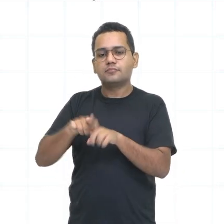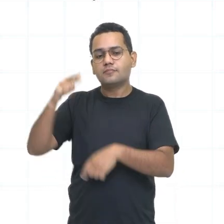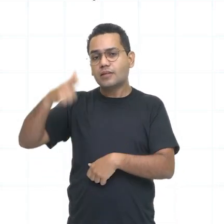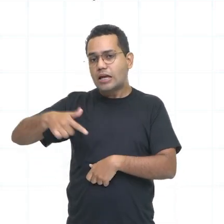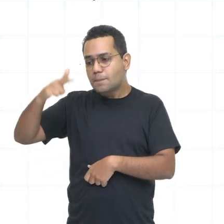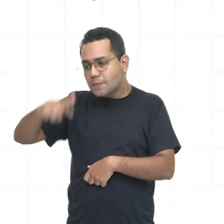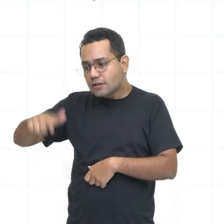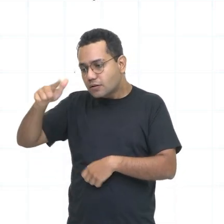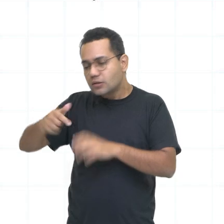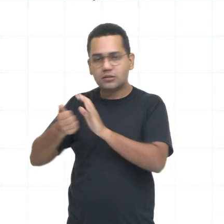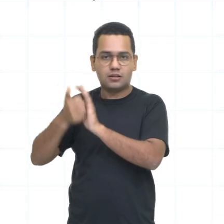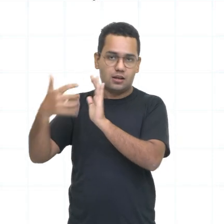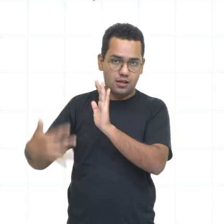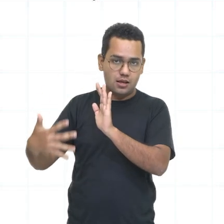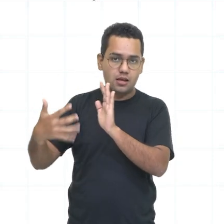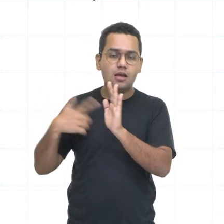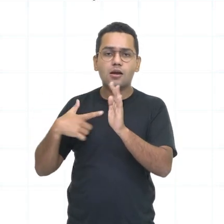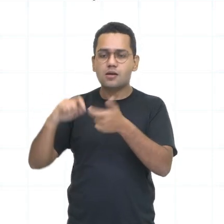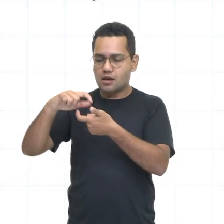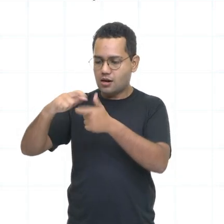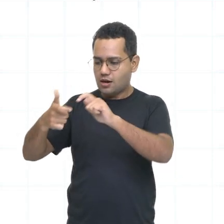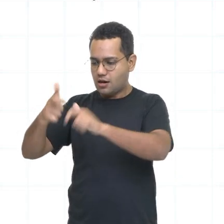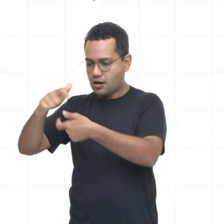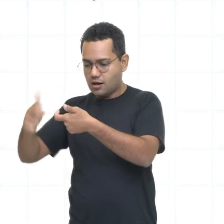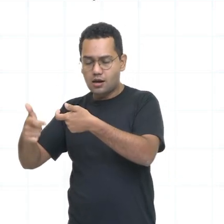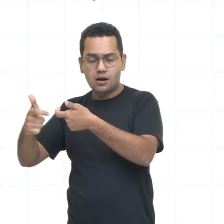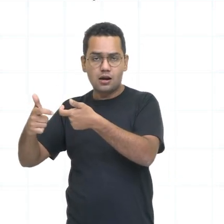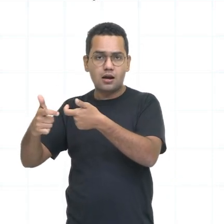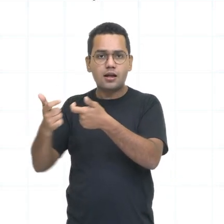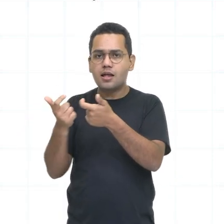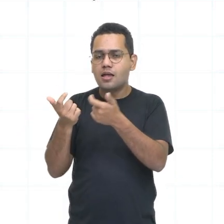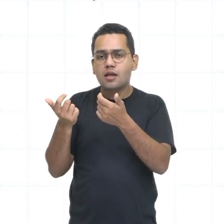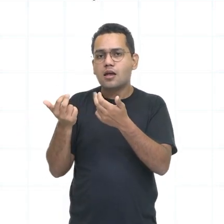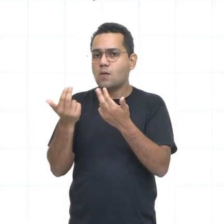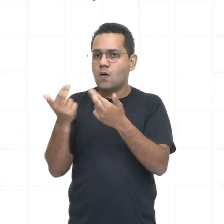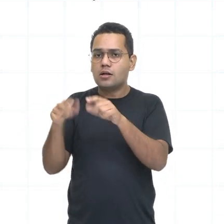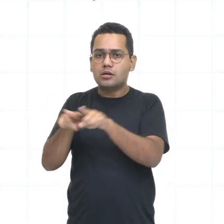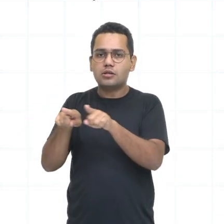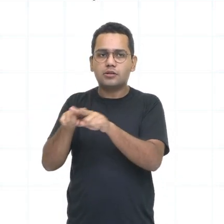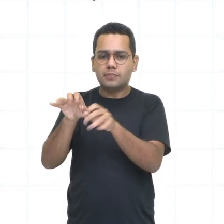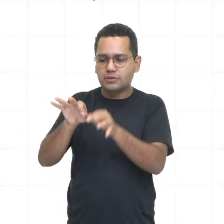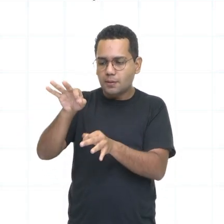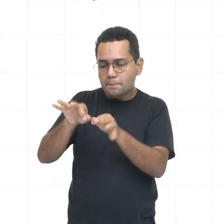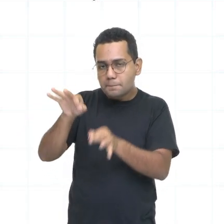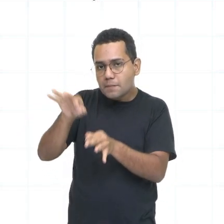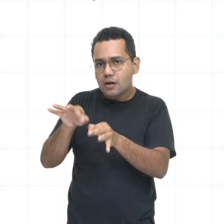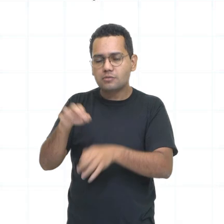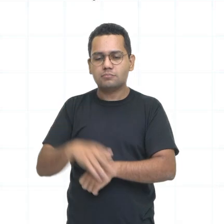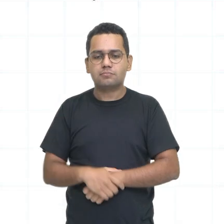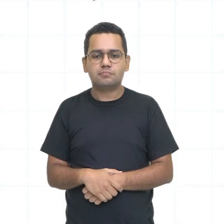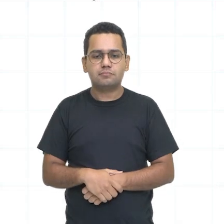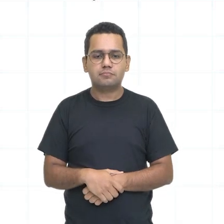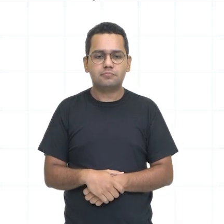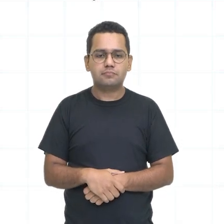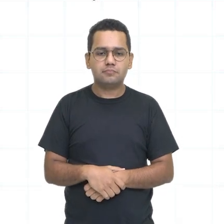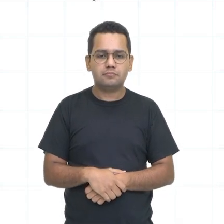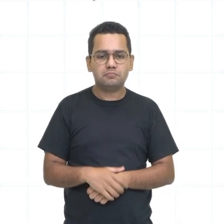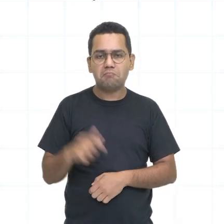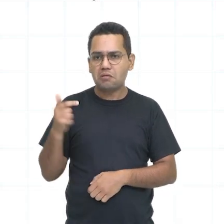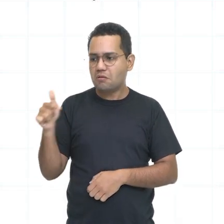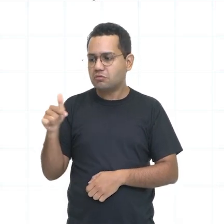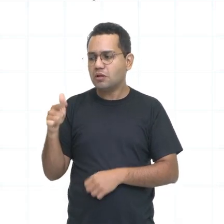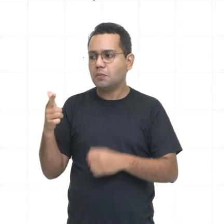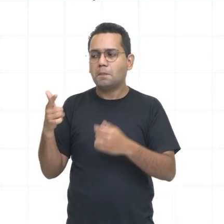exemplo, figuras geométricas do mesmo tamanho, ou seja, simetricamente. E sem elementos estéticos, ou seja, sem